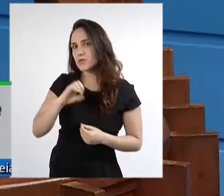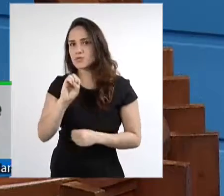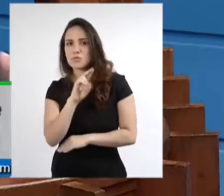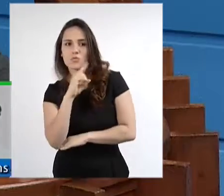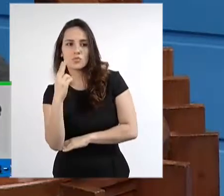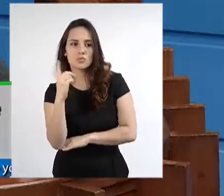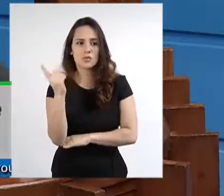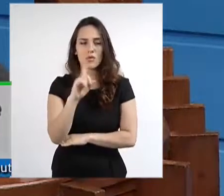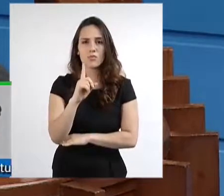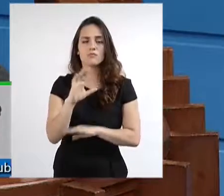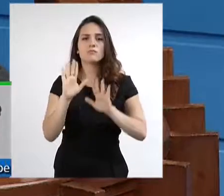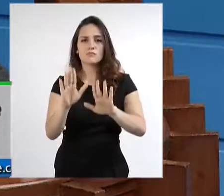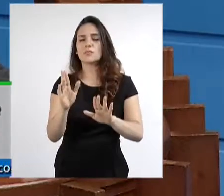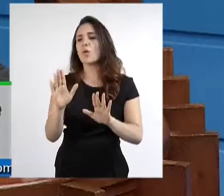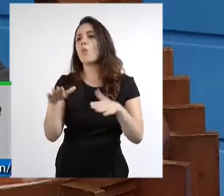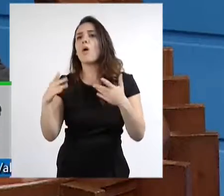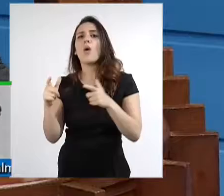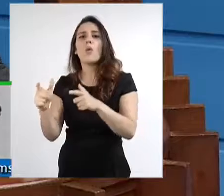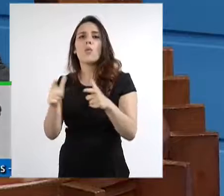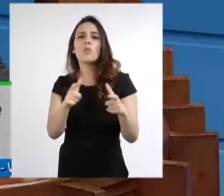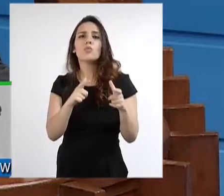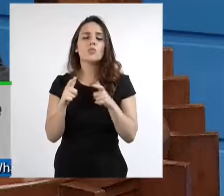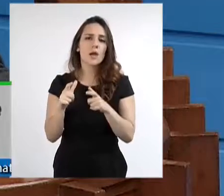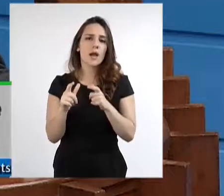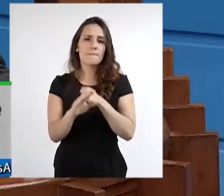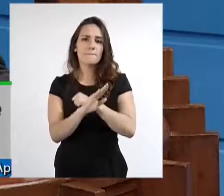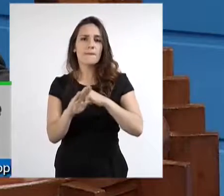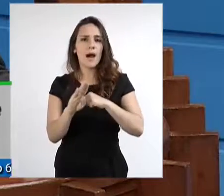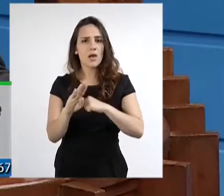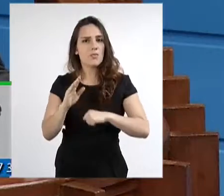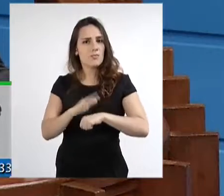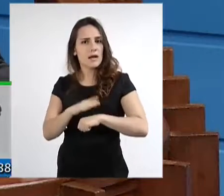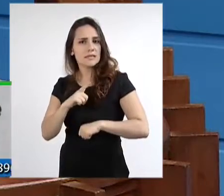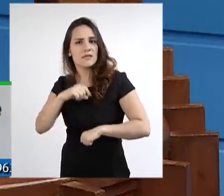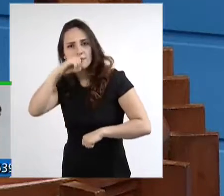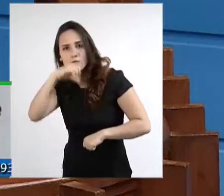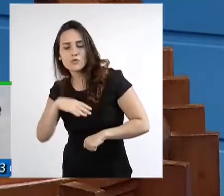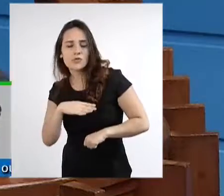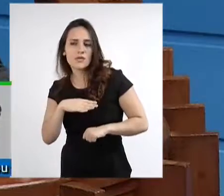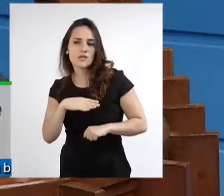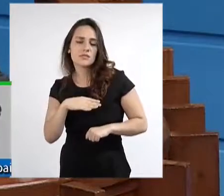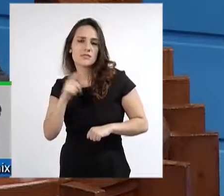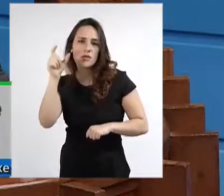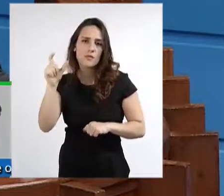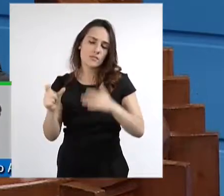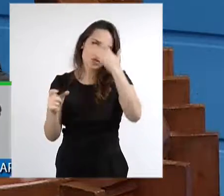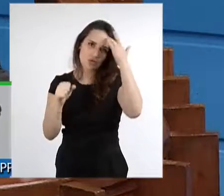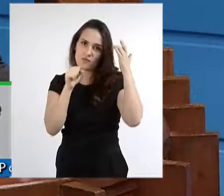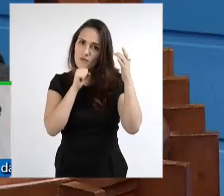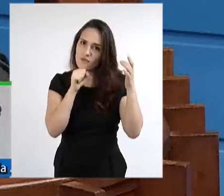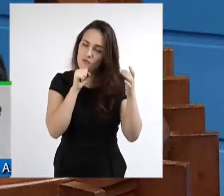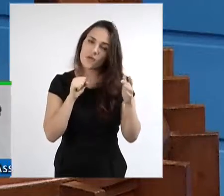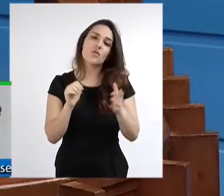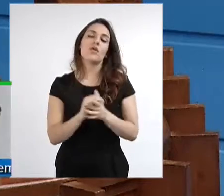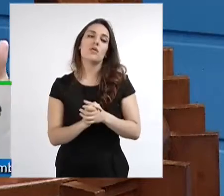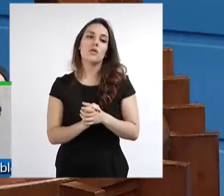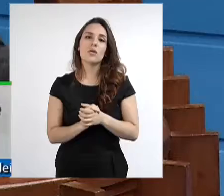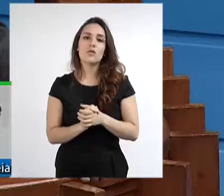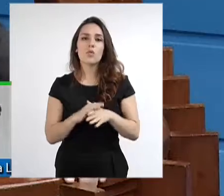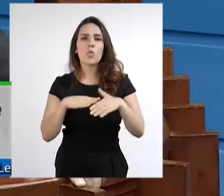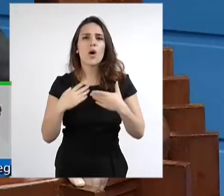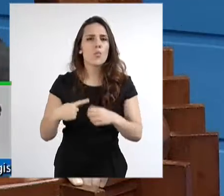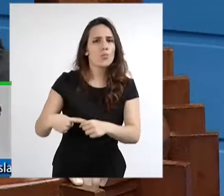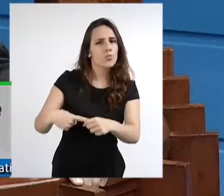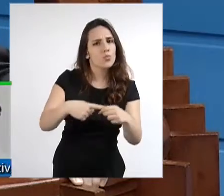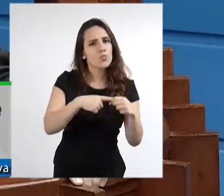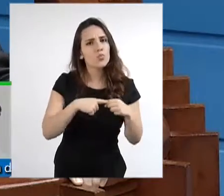os bairros mais violentos contra o idoso, quais são os municípios, para que nós